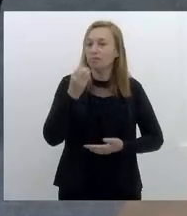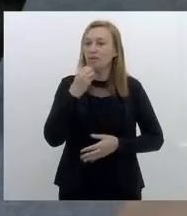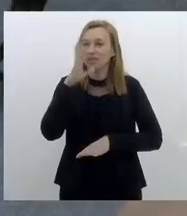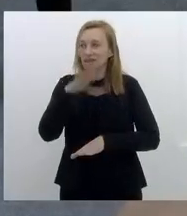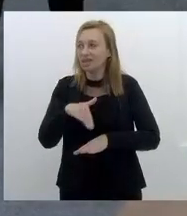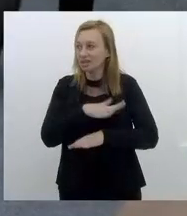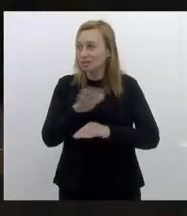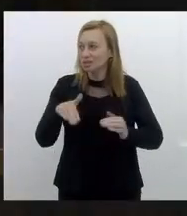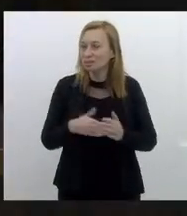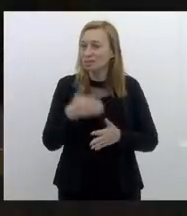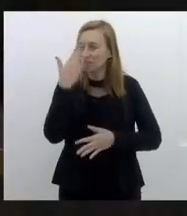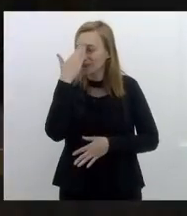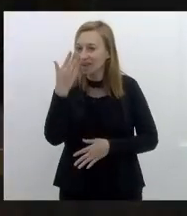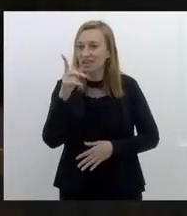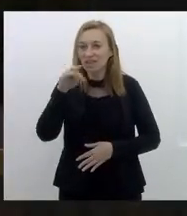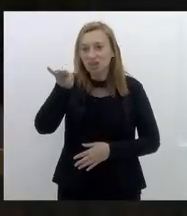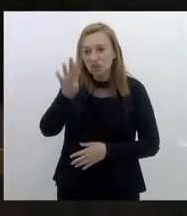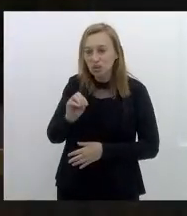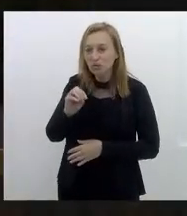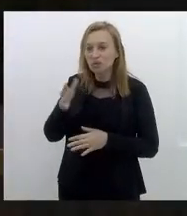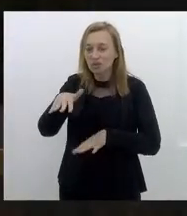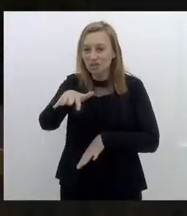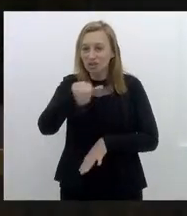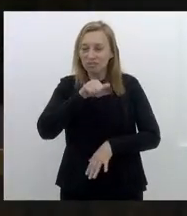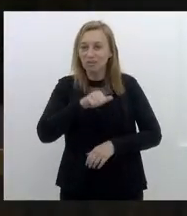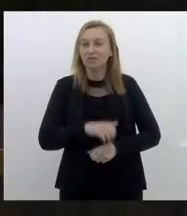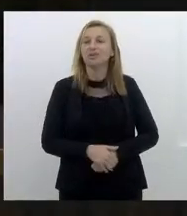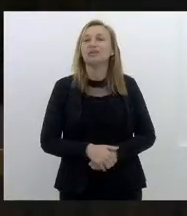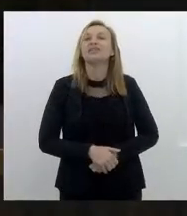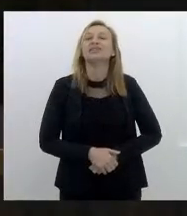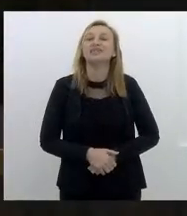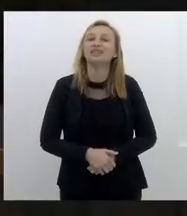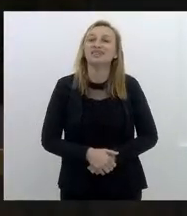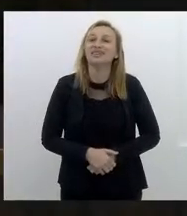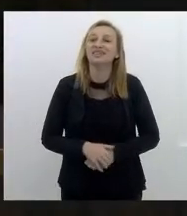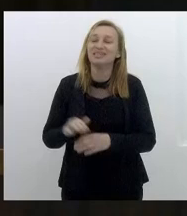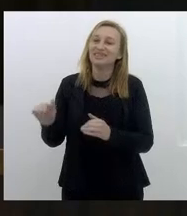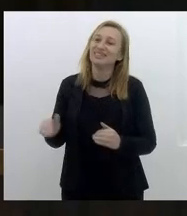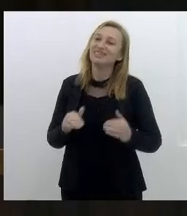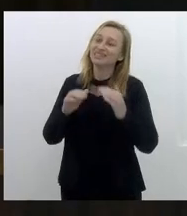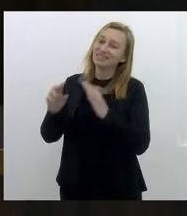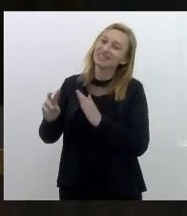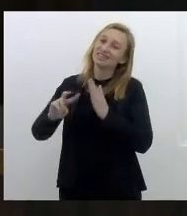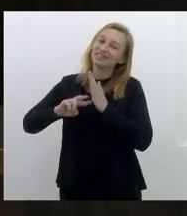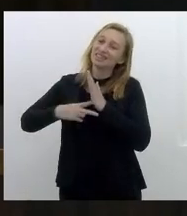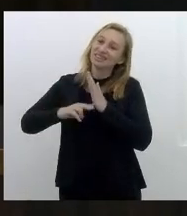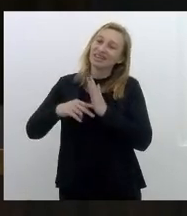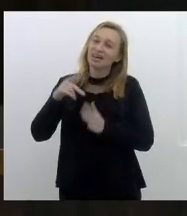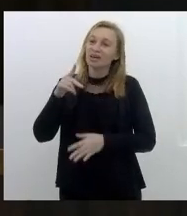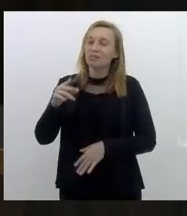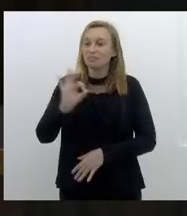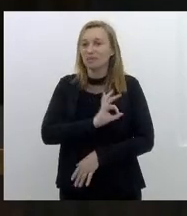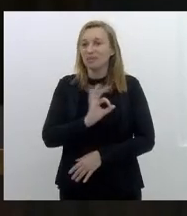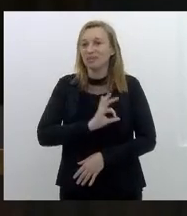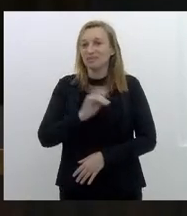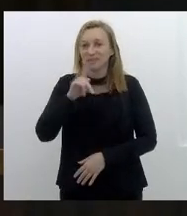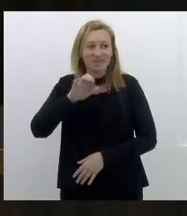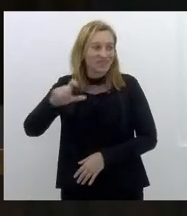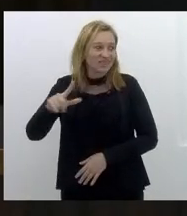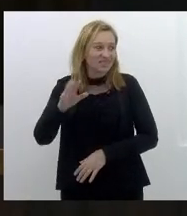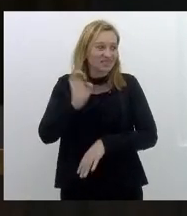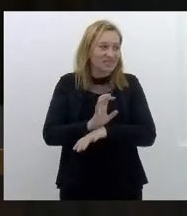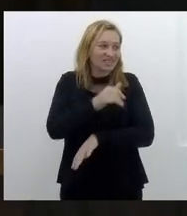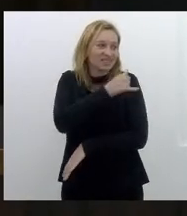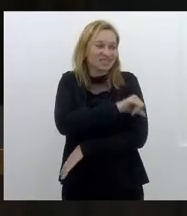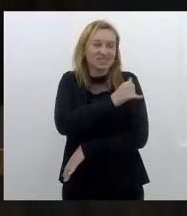Obrigado Antônio chamar o Gutemberg Lúcio presidente do sindicato polícia penal do Estado do Rio de